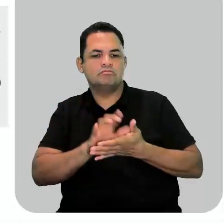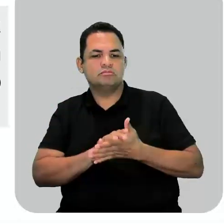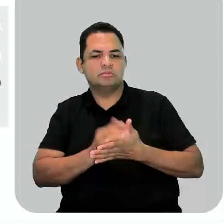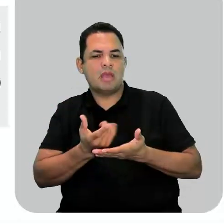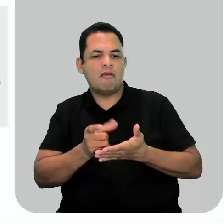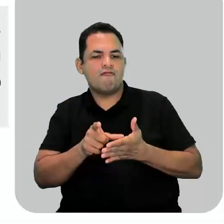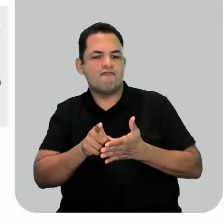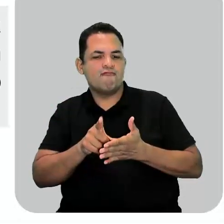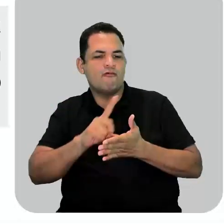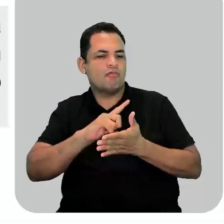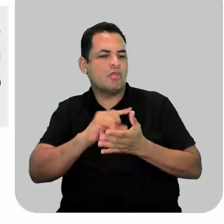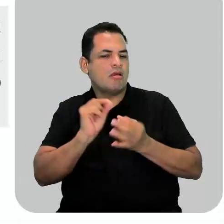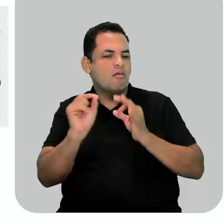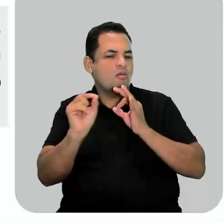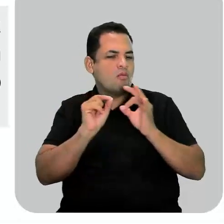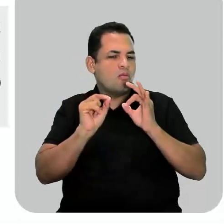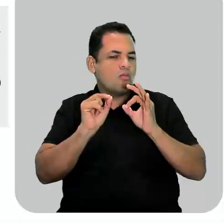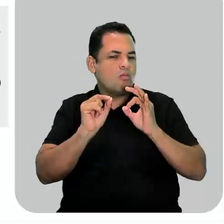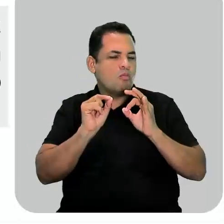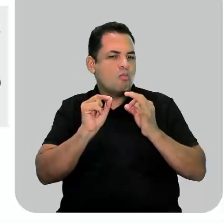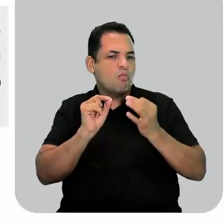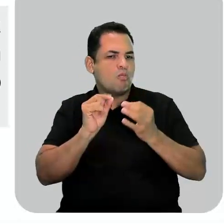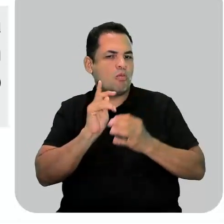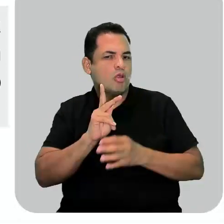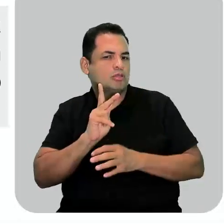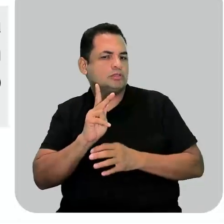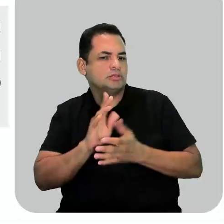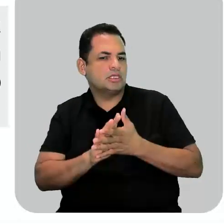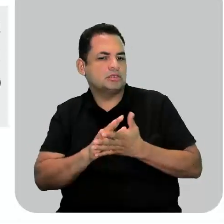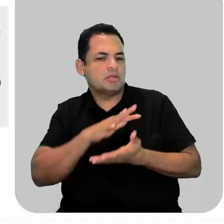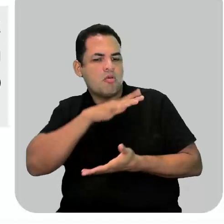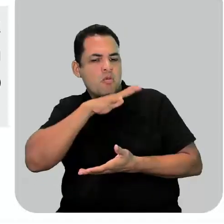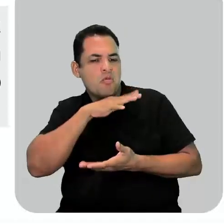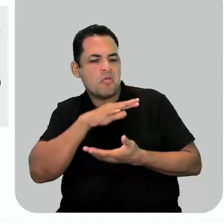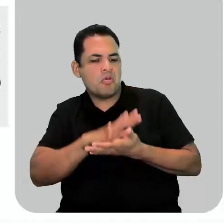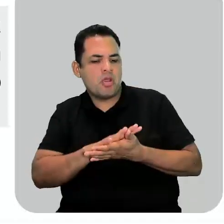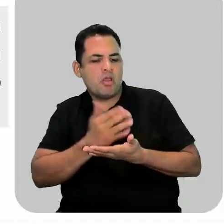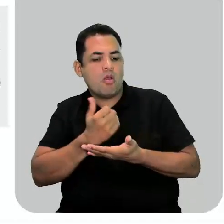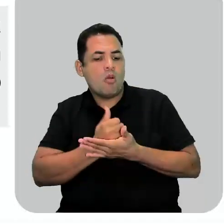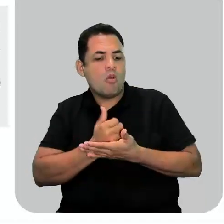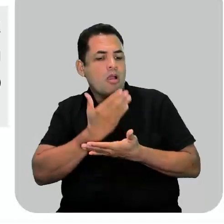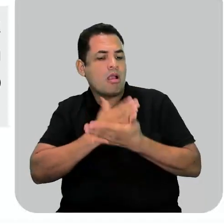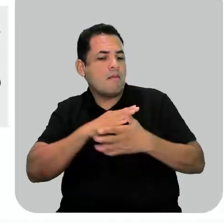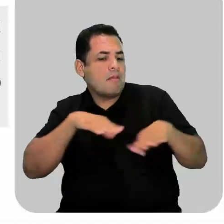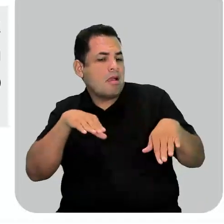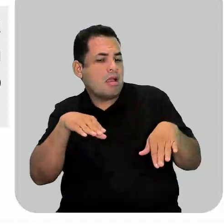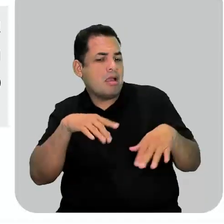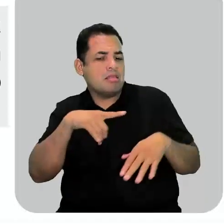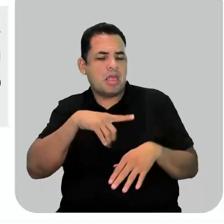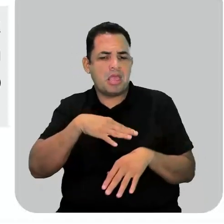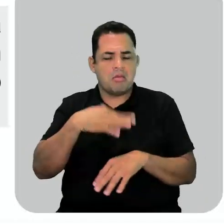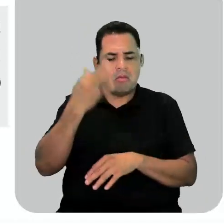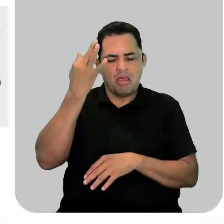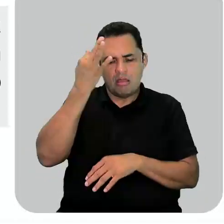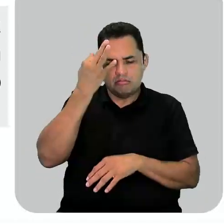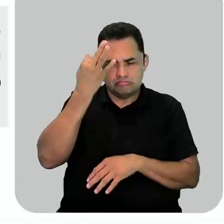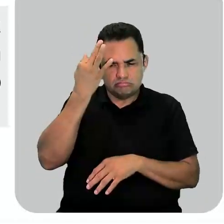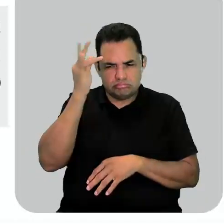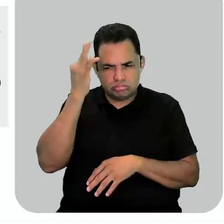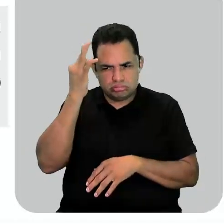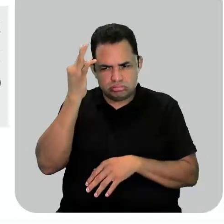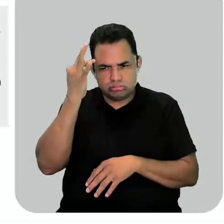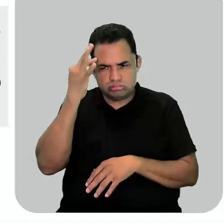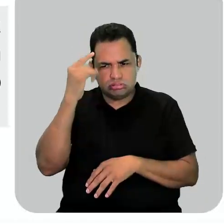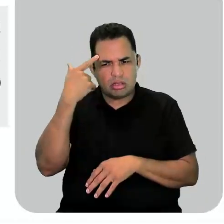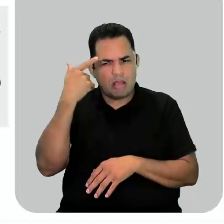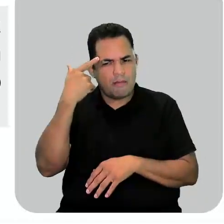algum processo maléfico ou isentar de que ele exista, né? Se é uma dor de cabeça, é para que a dor de